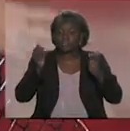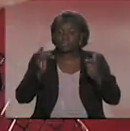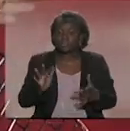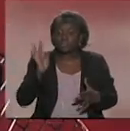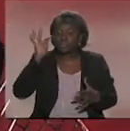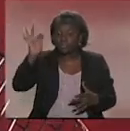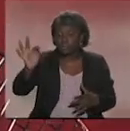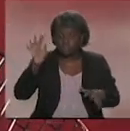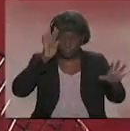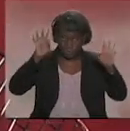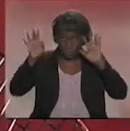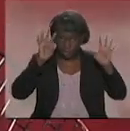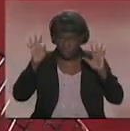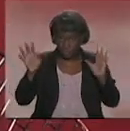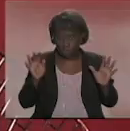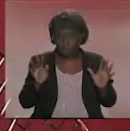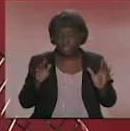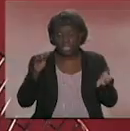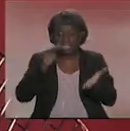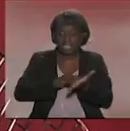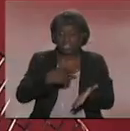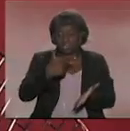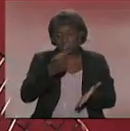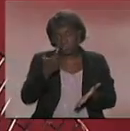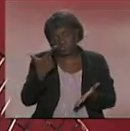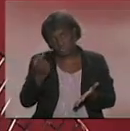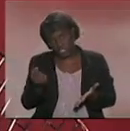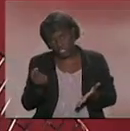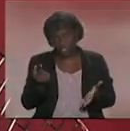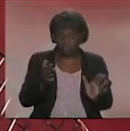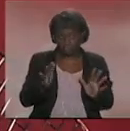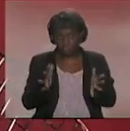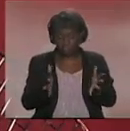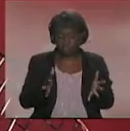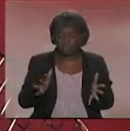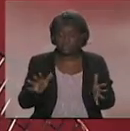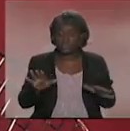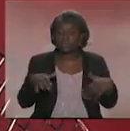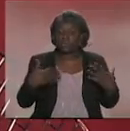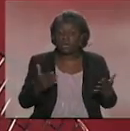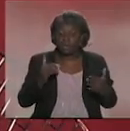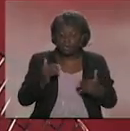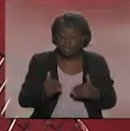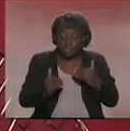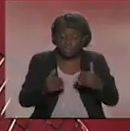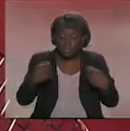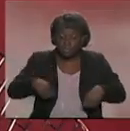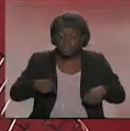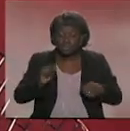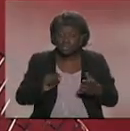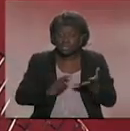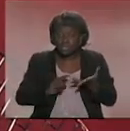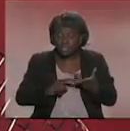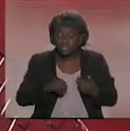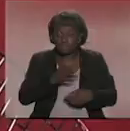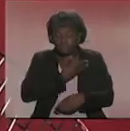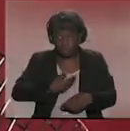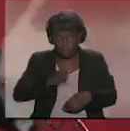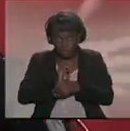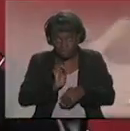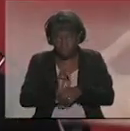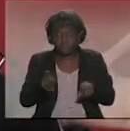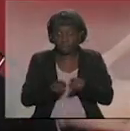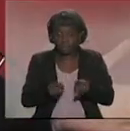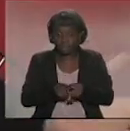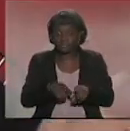Janeiro. Pensando assim, numa linha até 2020, que atividade, qual seria o passo a passo que precisa ser feito